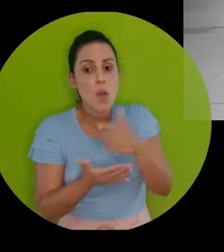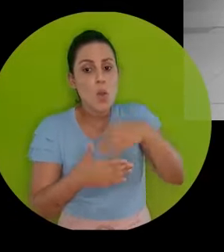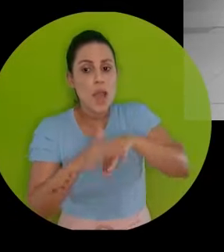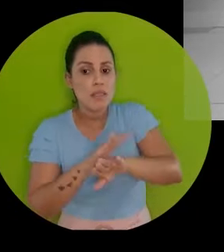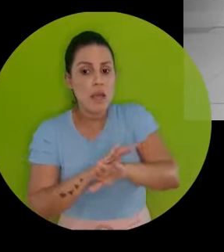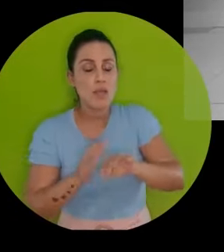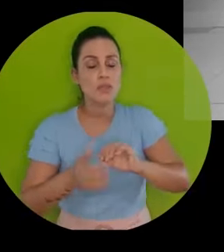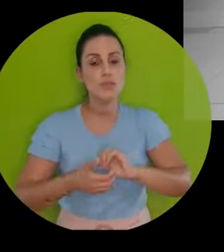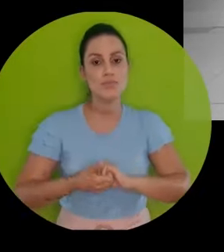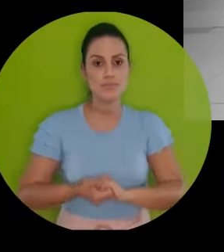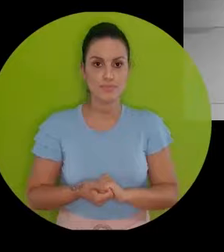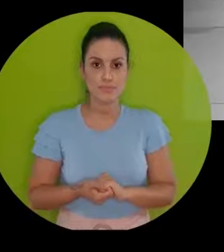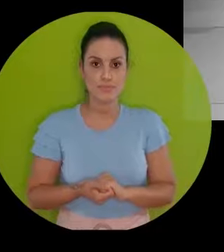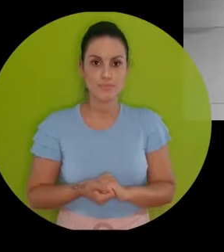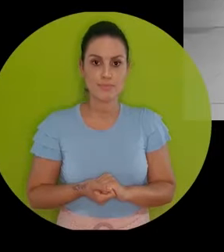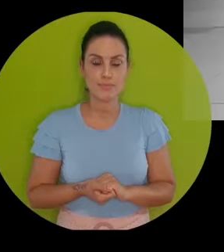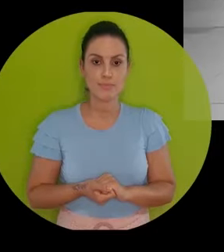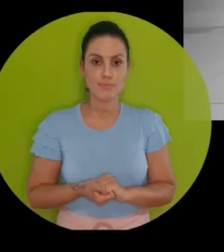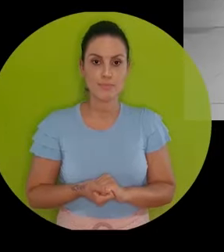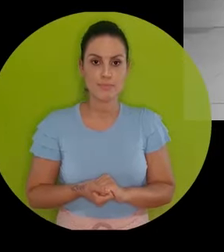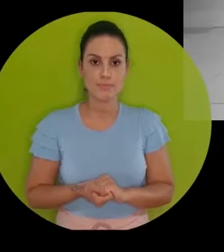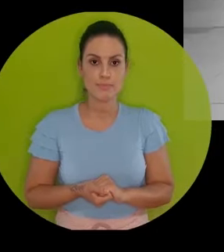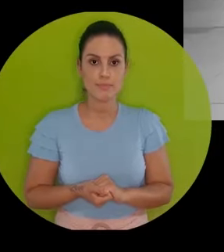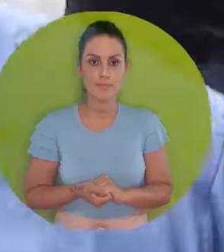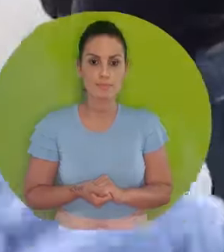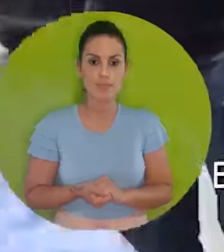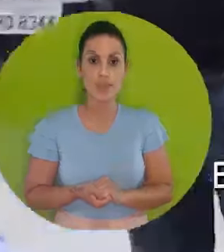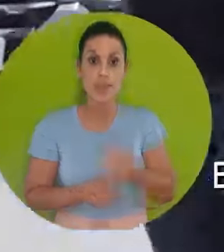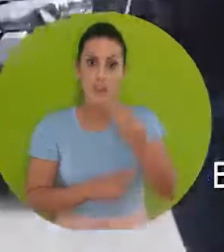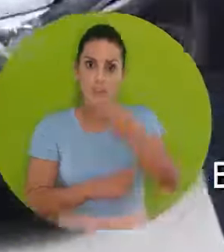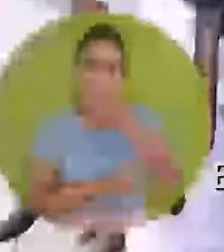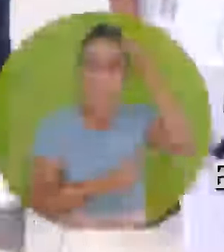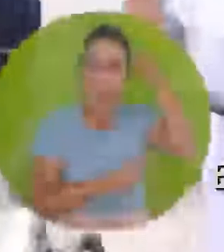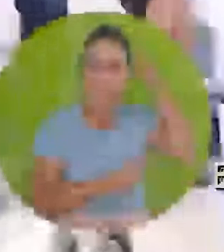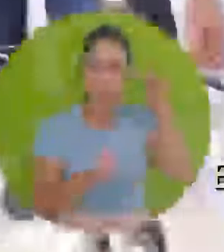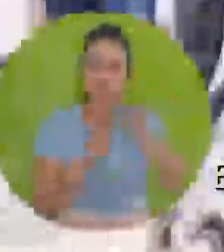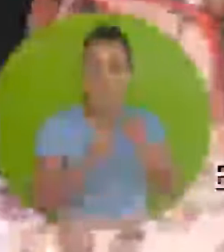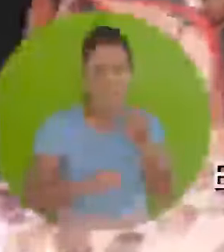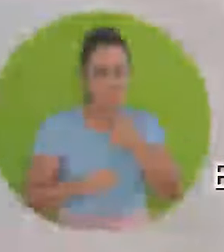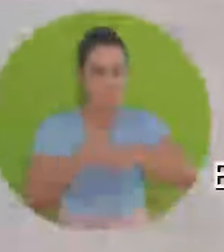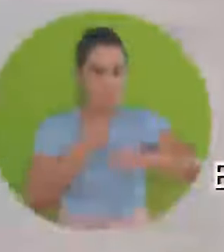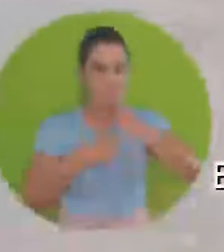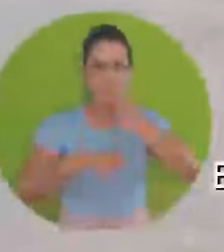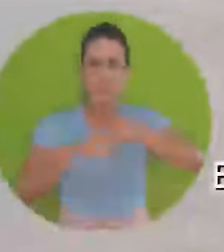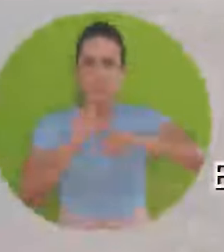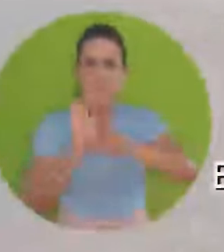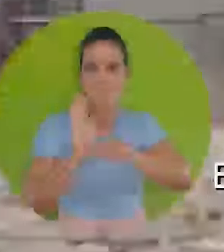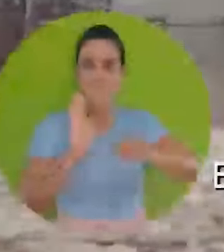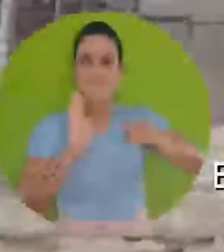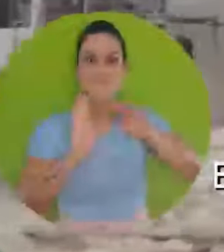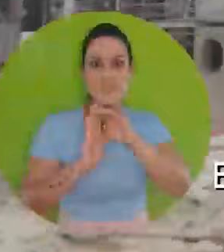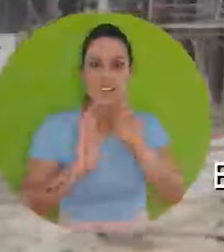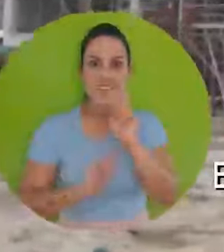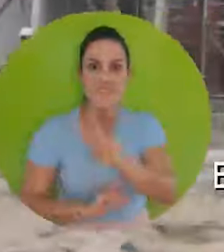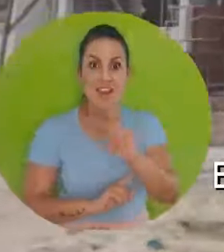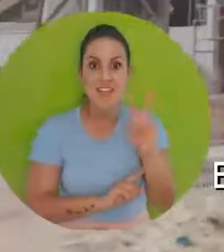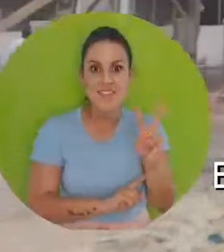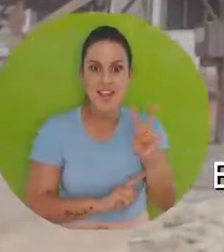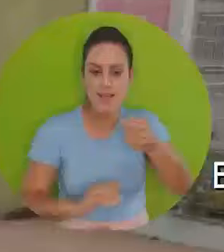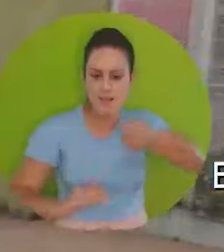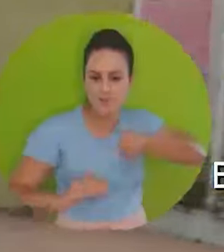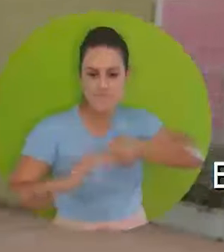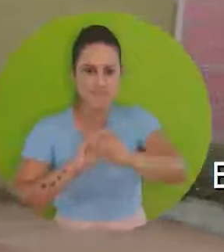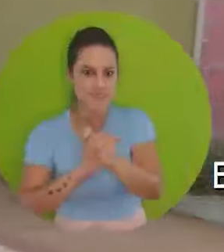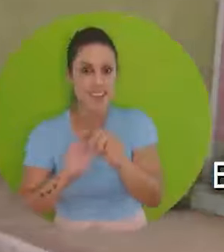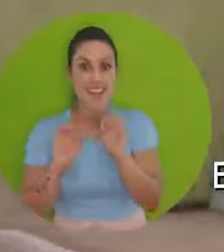papel. Nenhum deles saíram do papel. Nenhum deles saíram do papel. Enquanto o Max fazia uma Max Administração em Vila Velha,